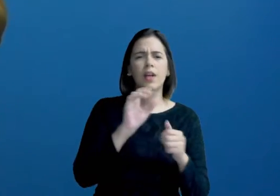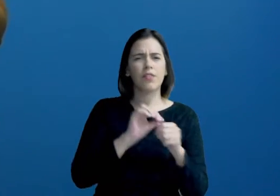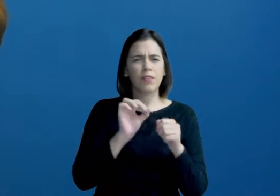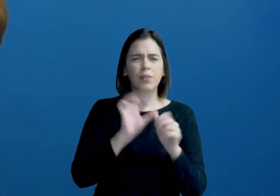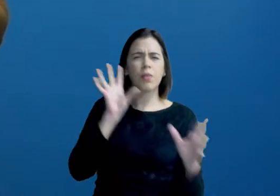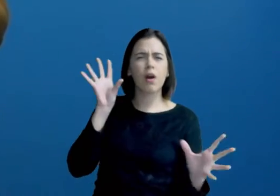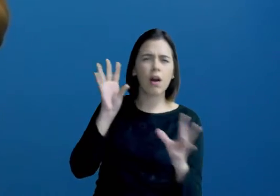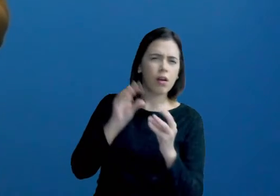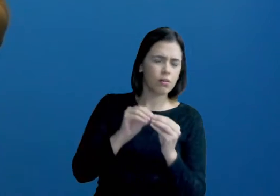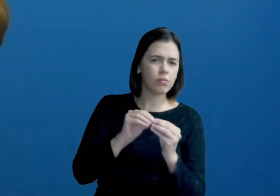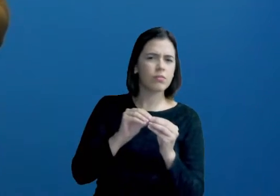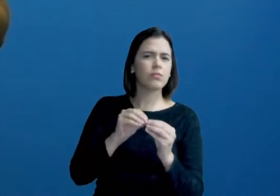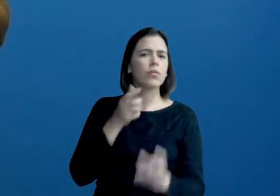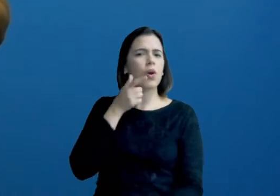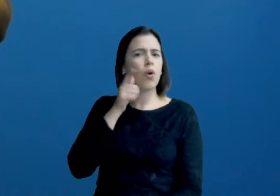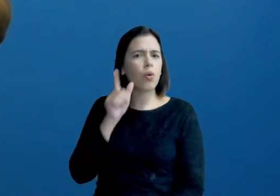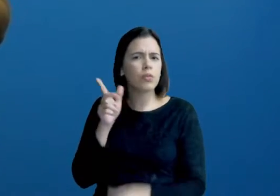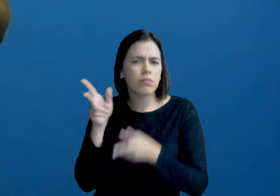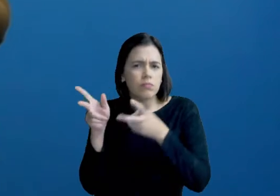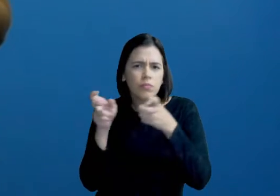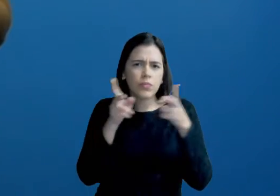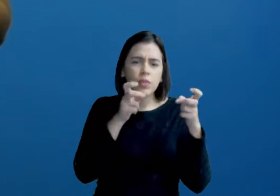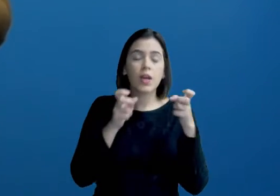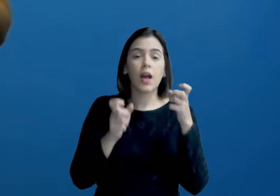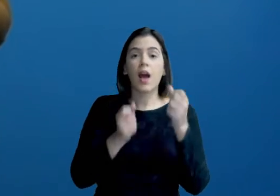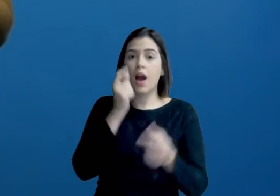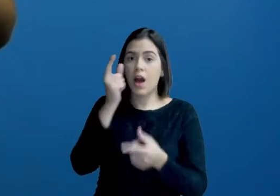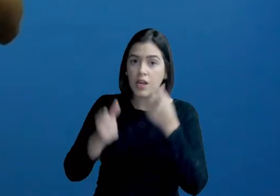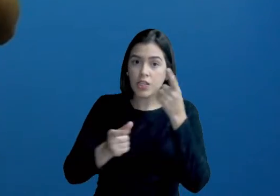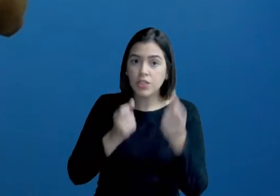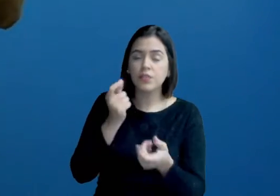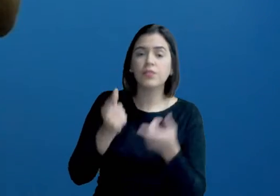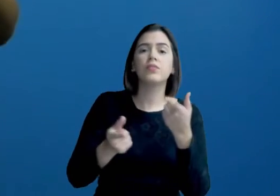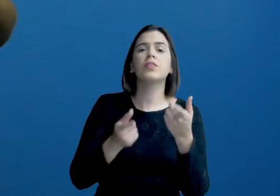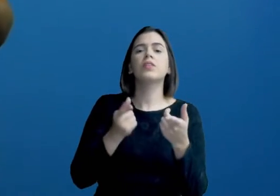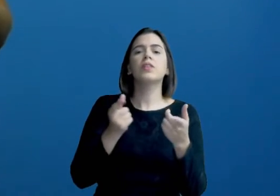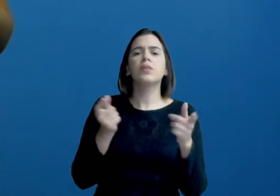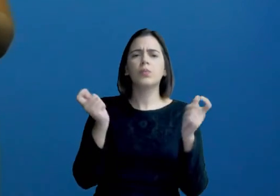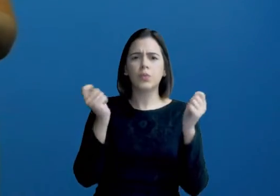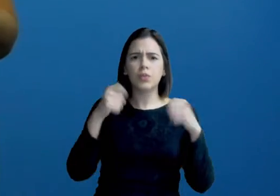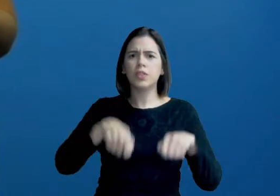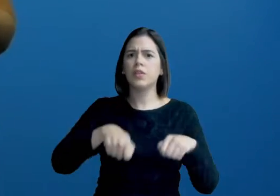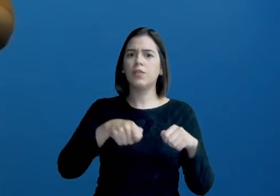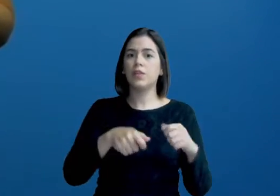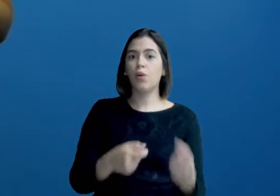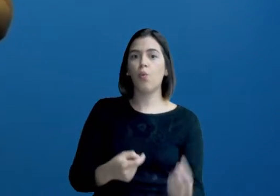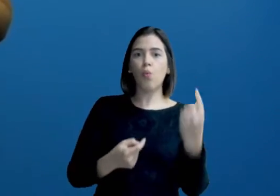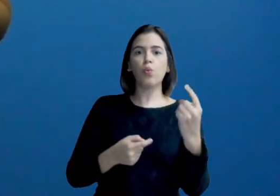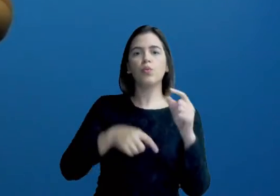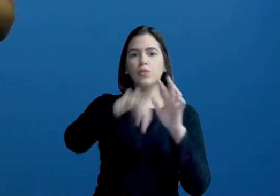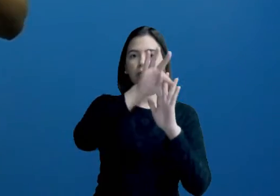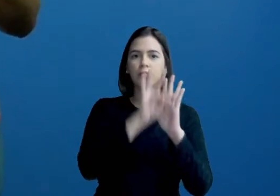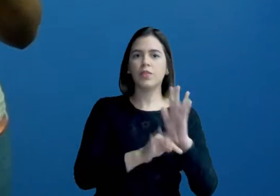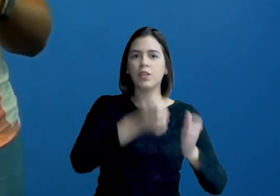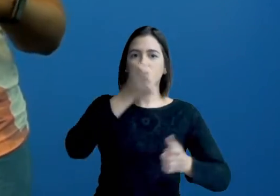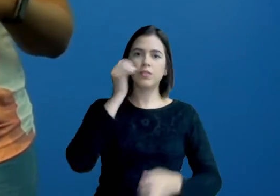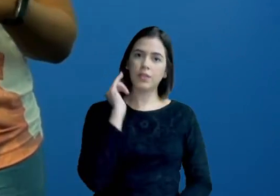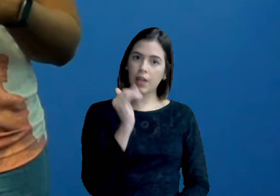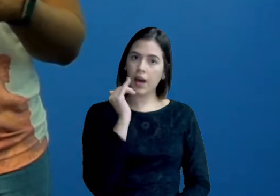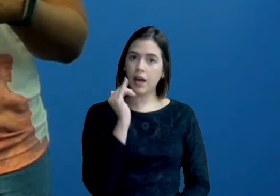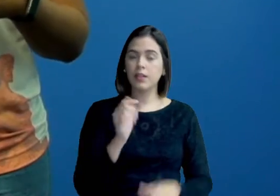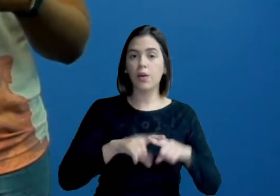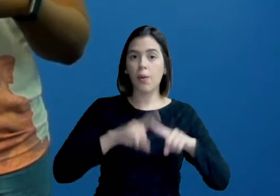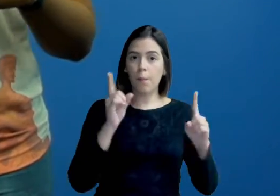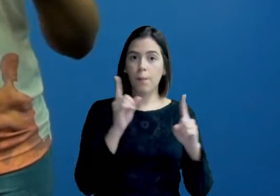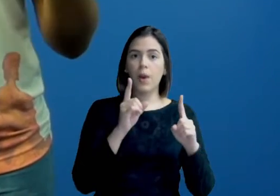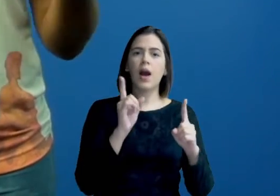mais resumida, então a gente consegue identificar, muitas vezes ela só tem aquele eixo narrativo, certo? Mas esse